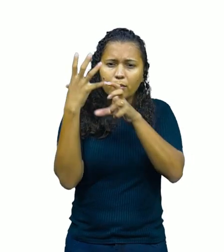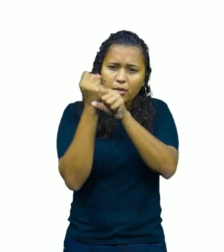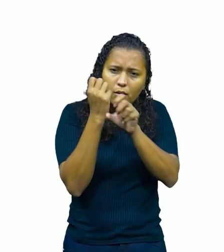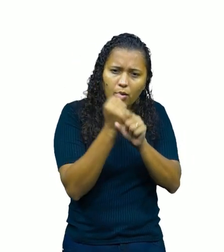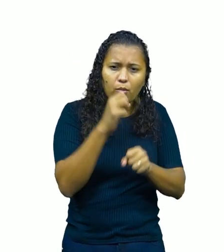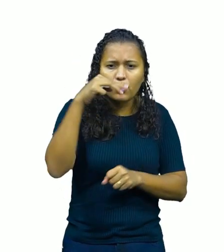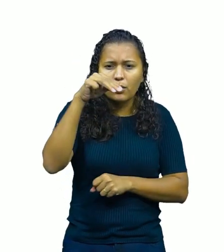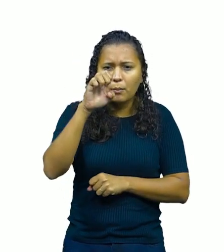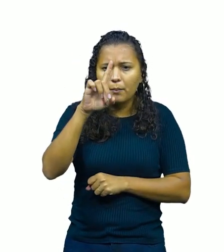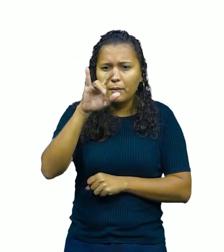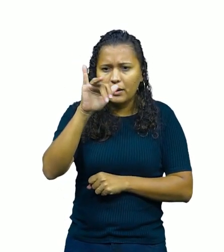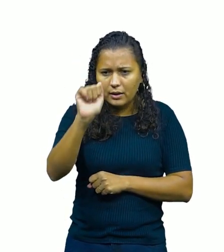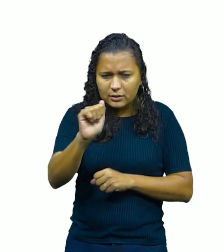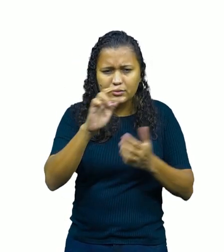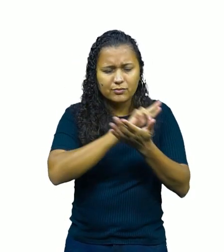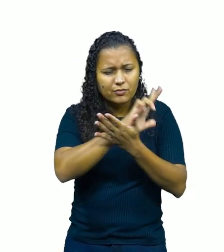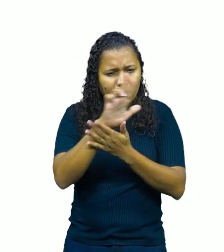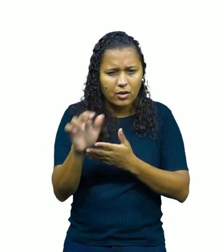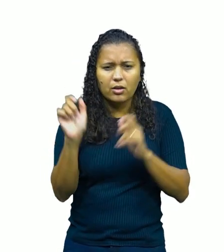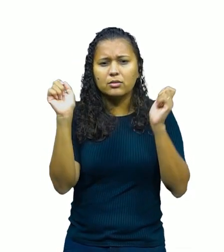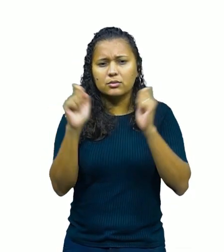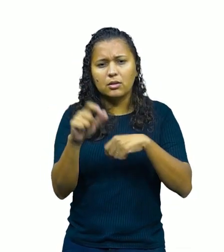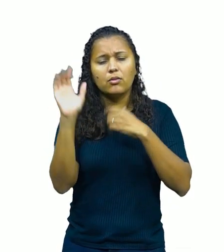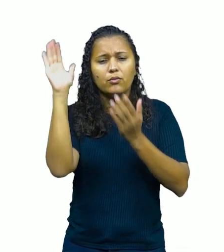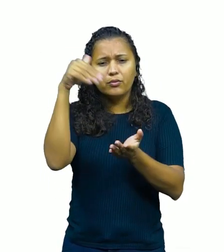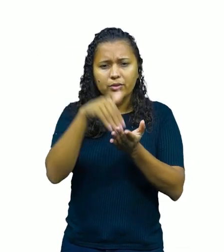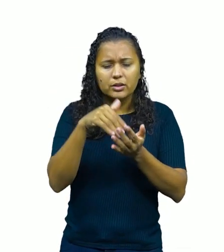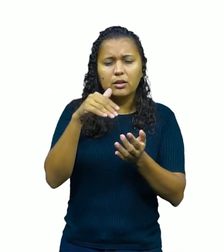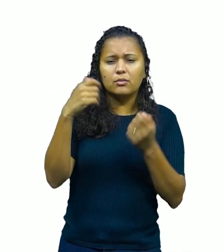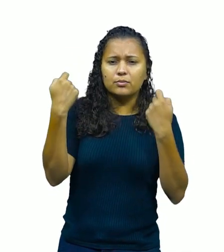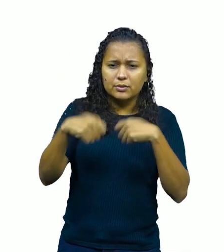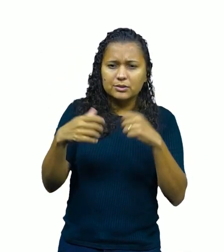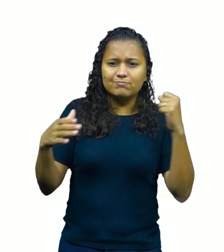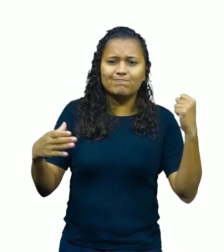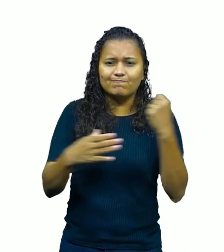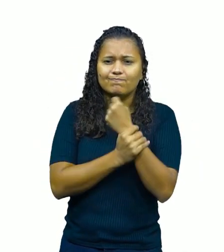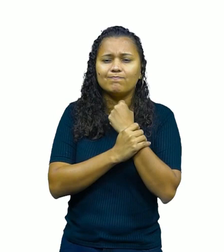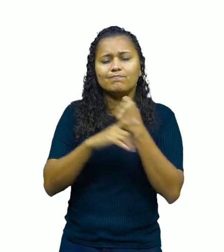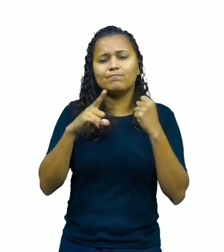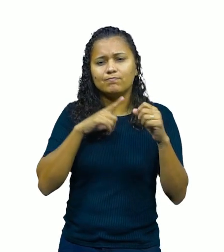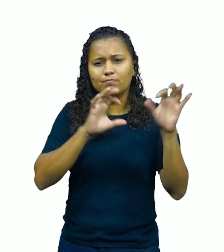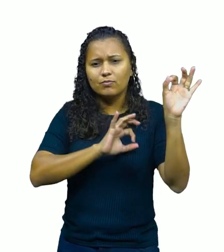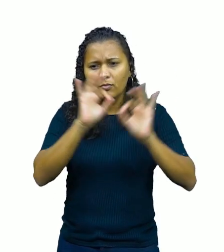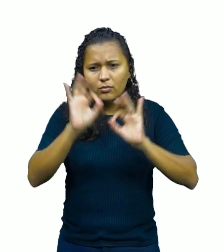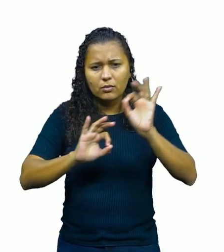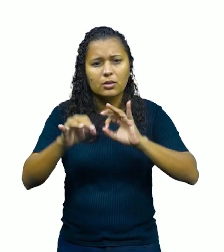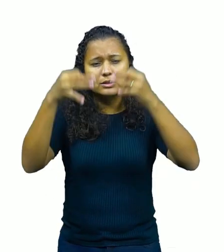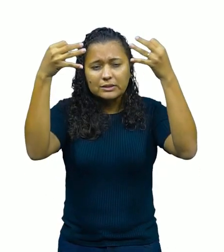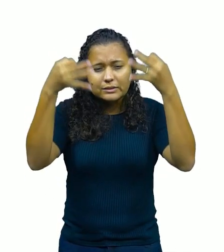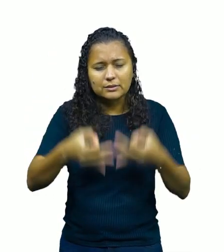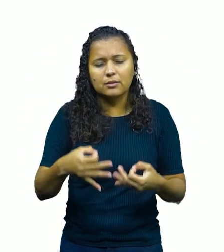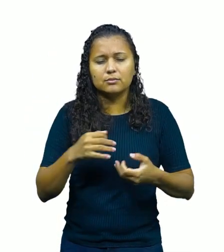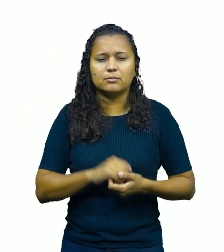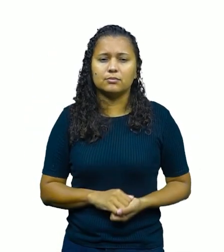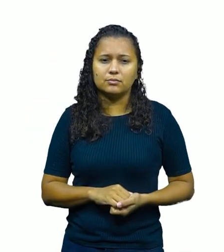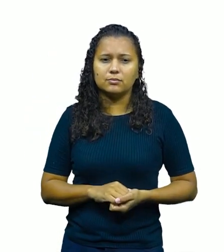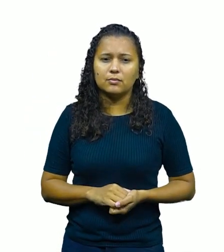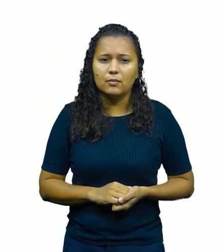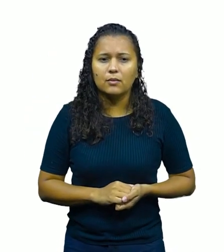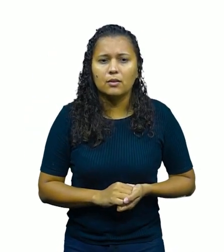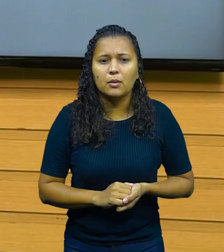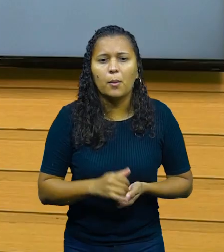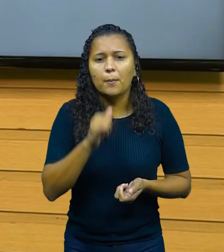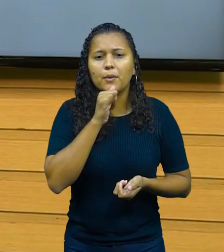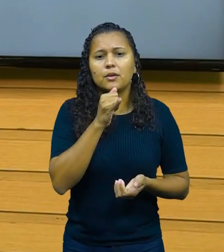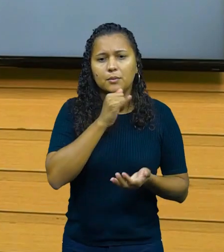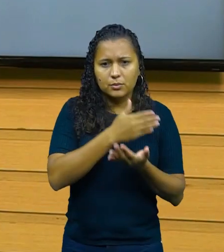pelo cálculo da média de diversas leituras, isto depois da aferição final, que garante que a regulagem inicial foi conservada.